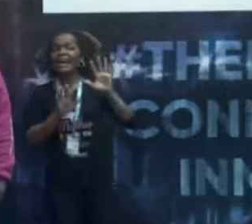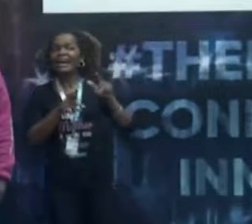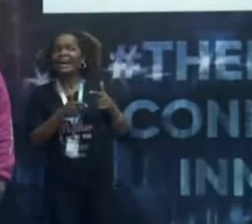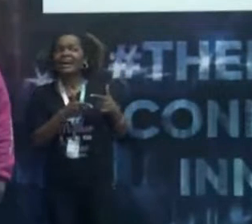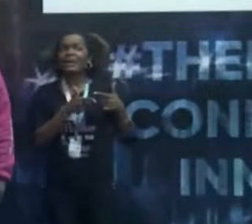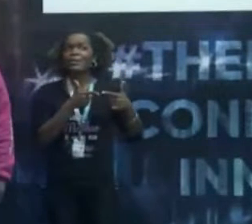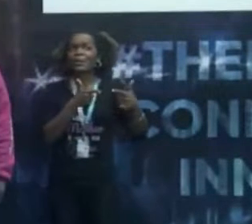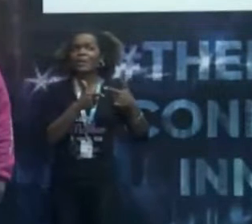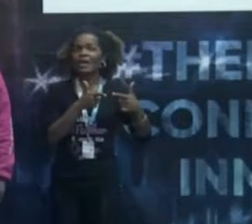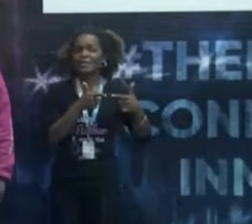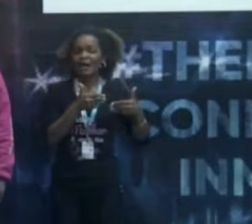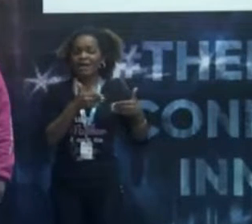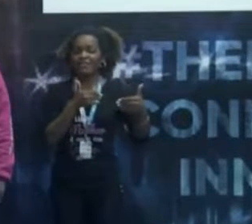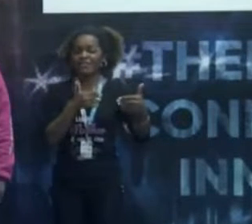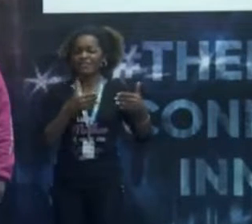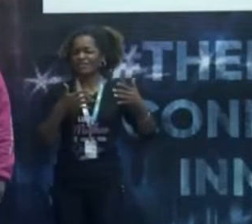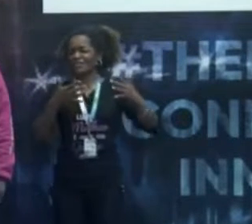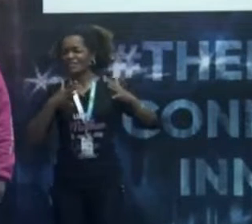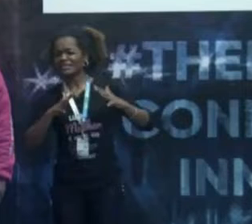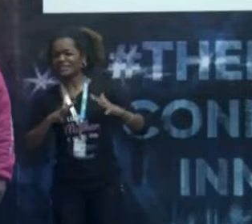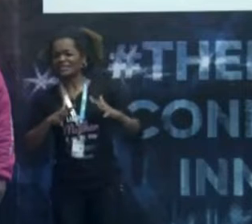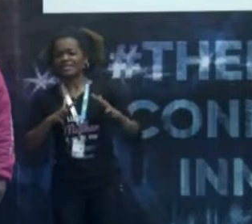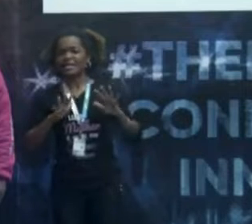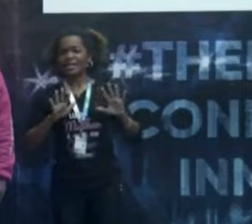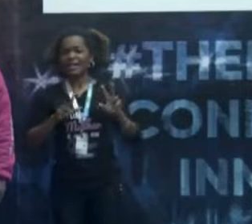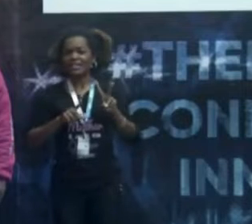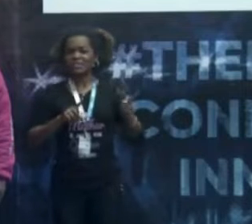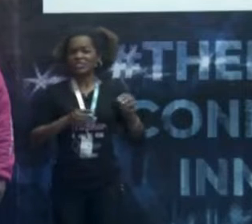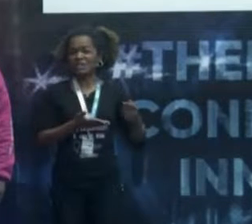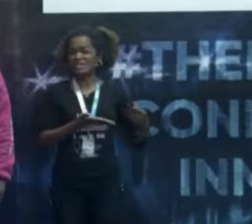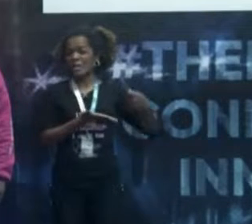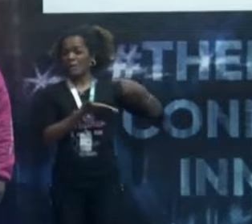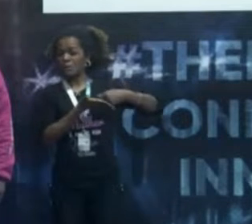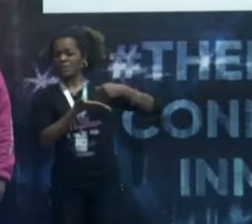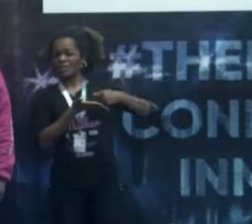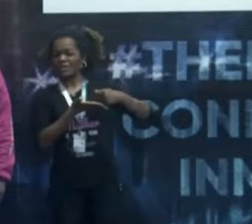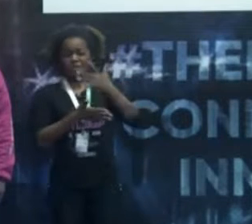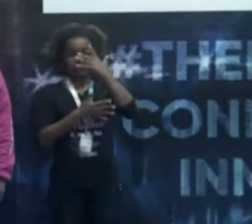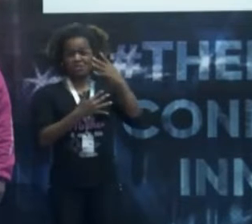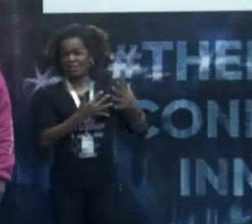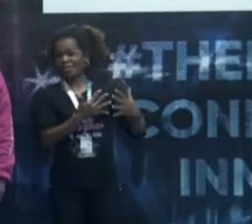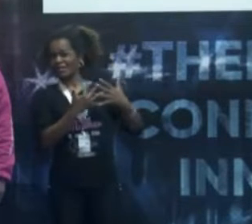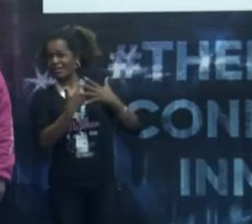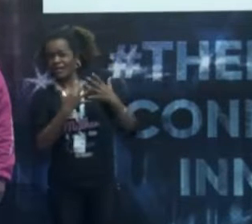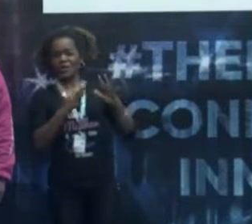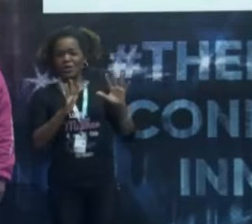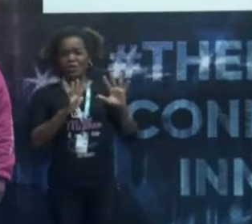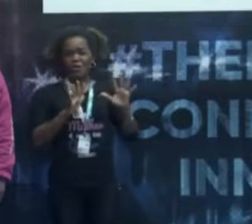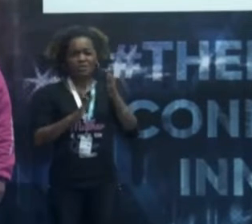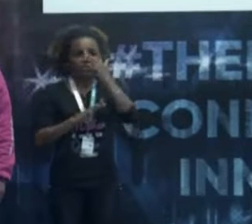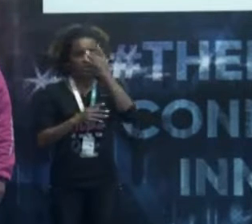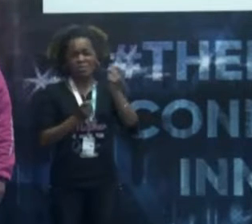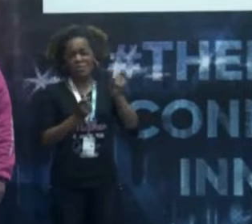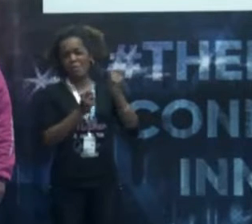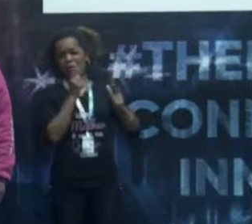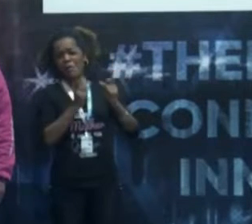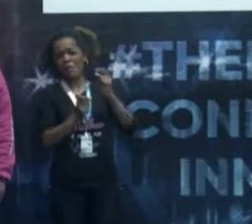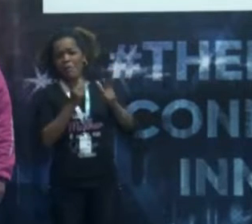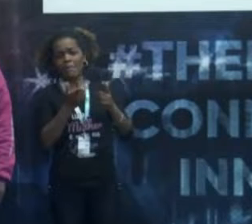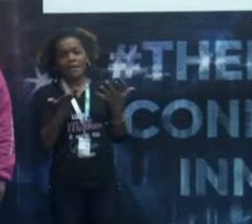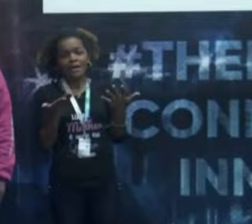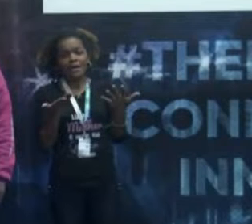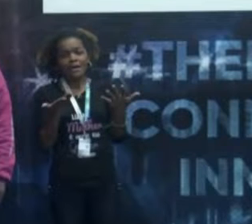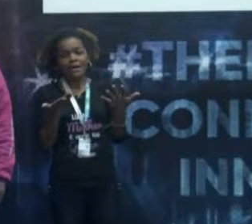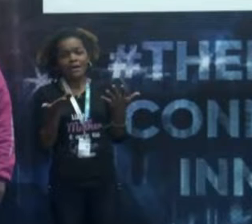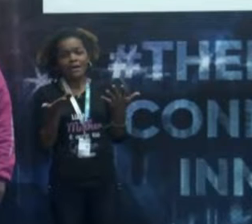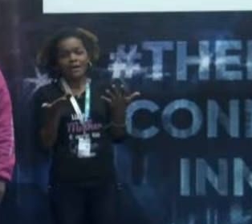qualquer situação, a gente vai ser punido ou a gente vai ter, como dentro do mundo organizacional, por exemplo, o nosso emprego